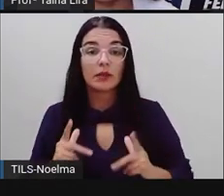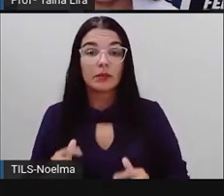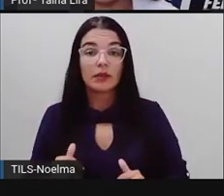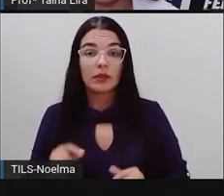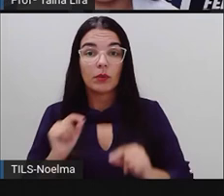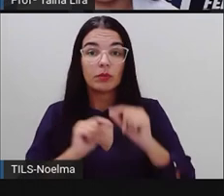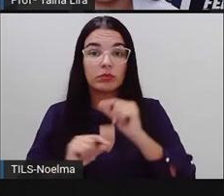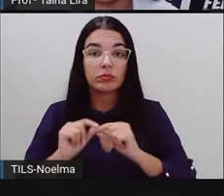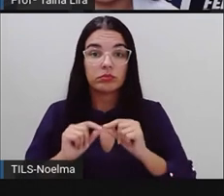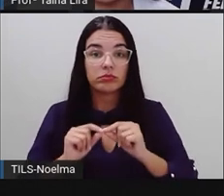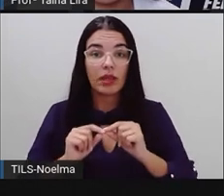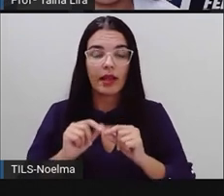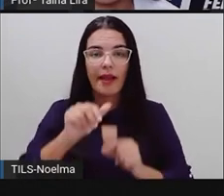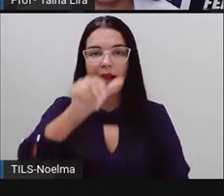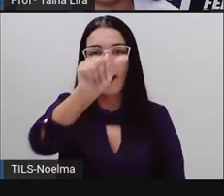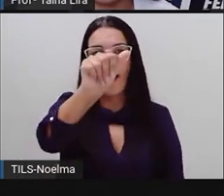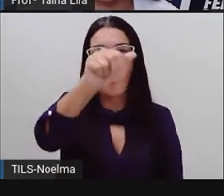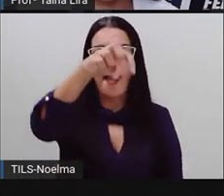amaciante